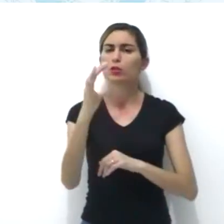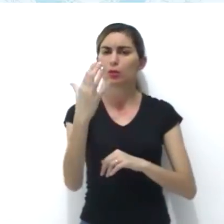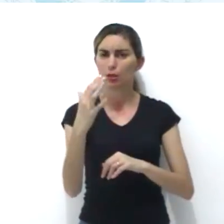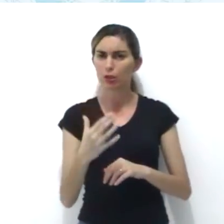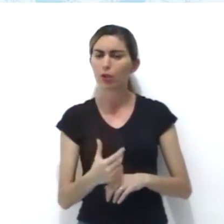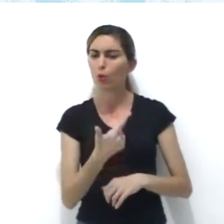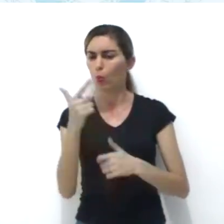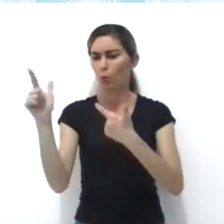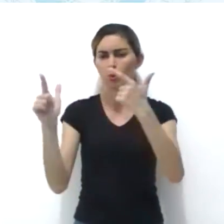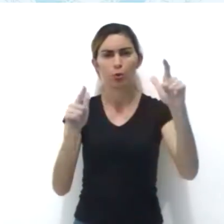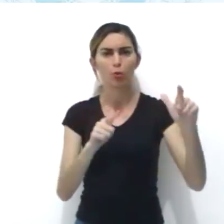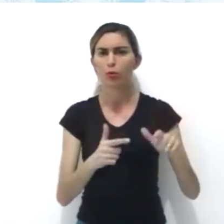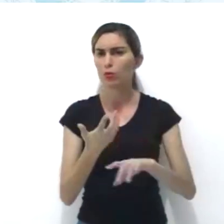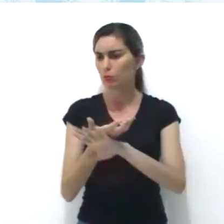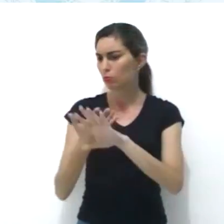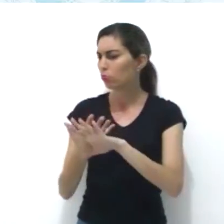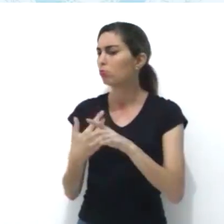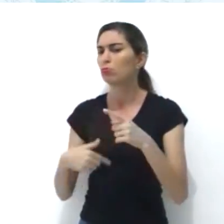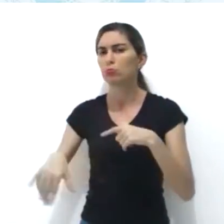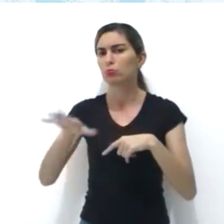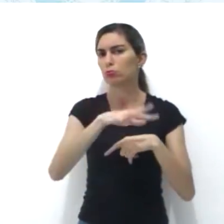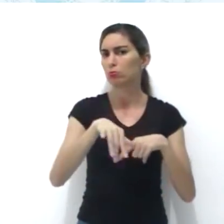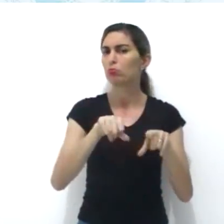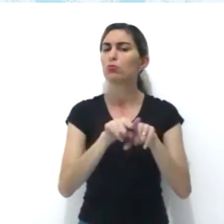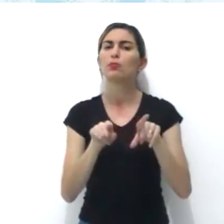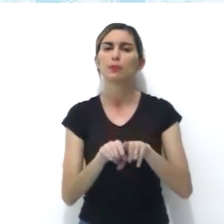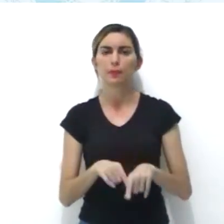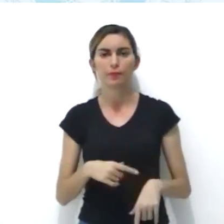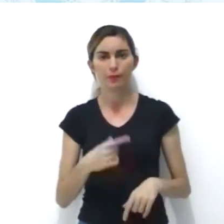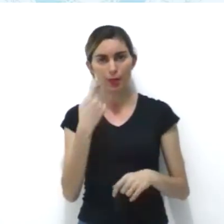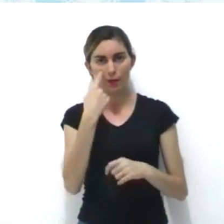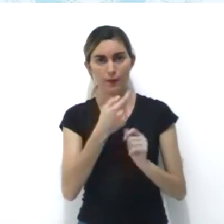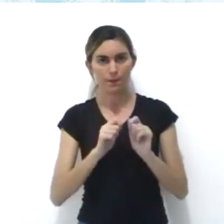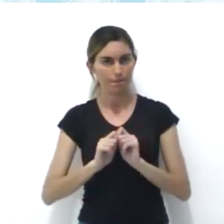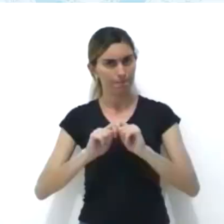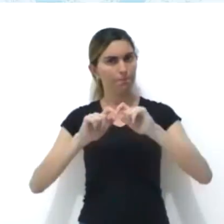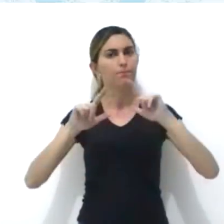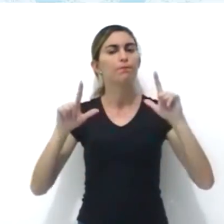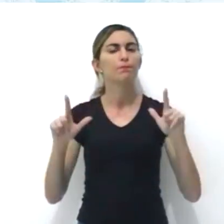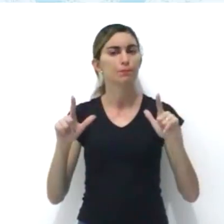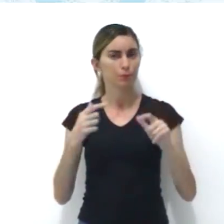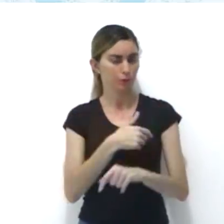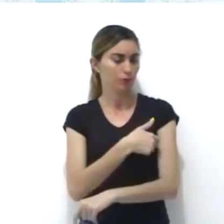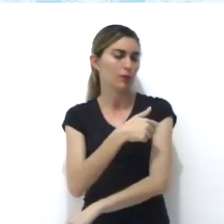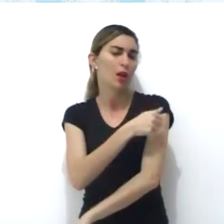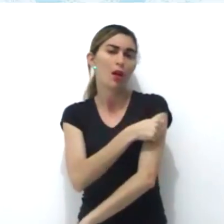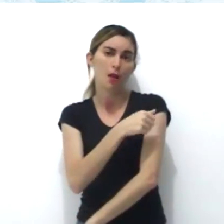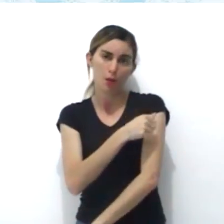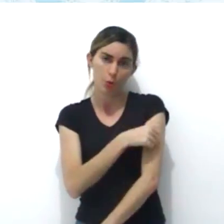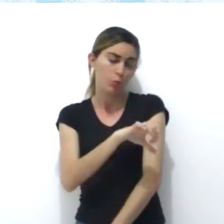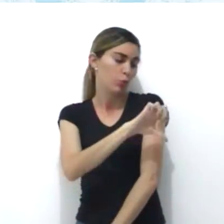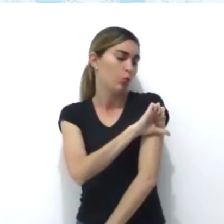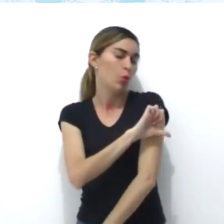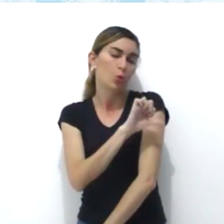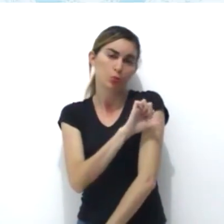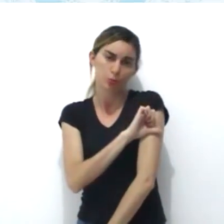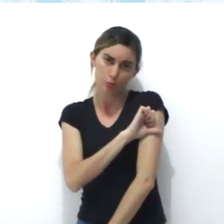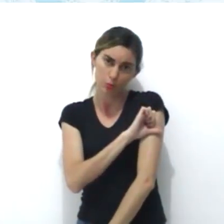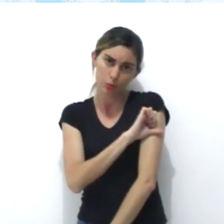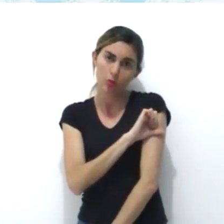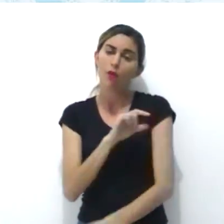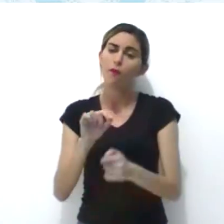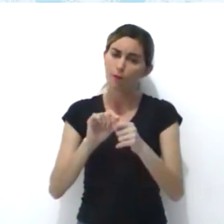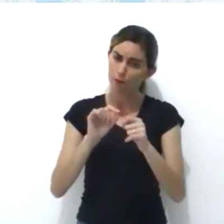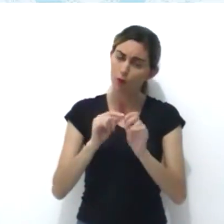pesquisa científica em outras áreas. Essa primeira imagem, essa primeira foto aí, são de alunos do